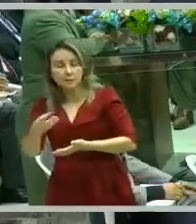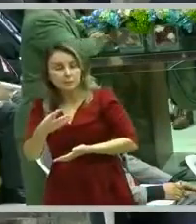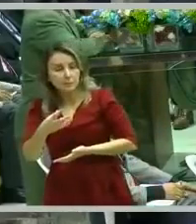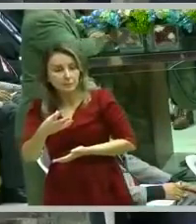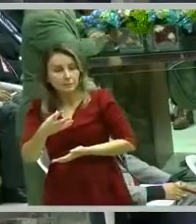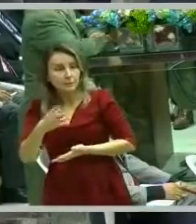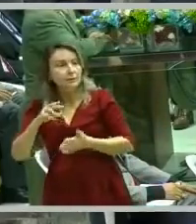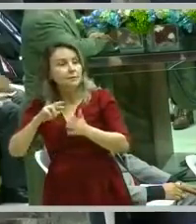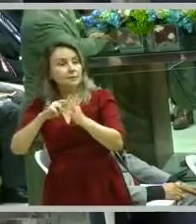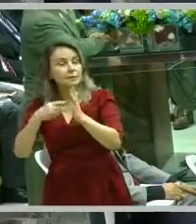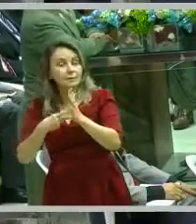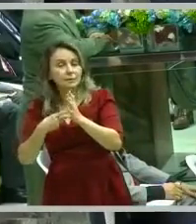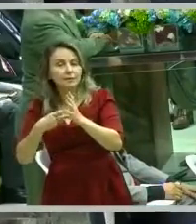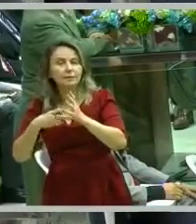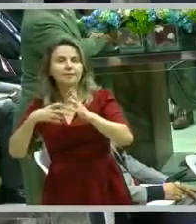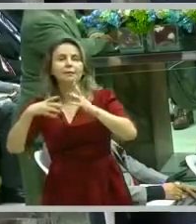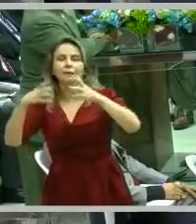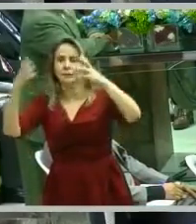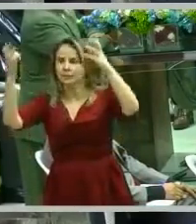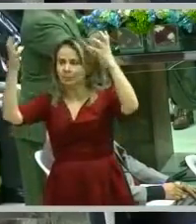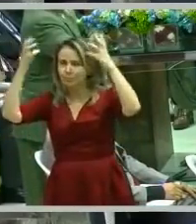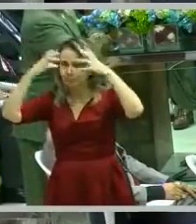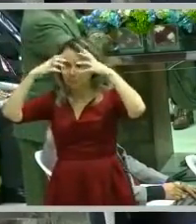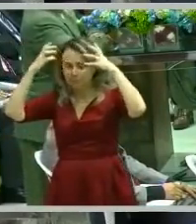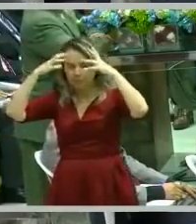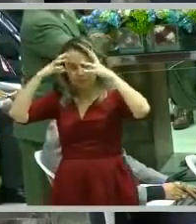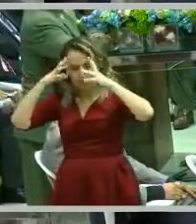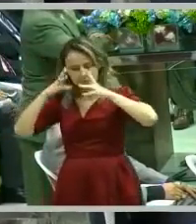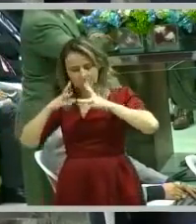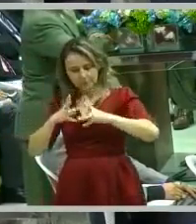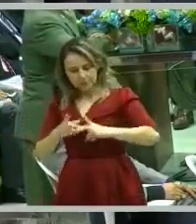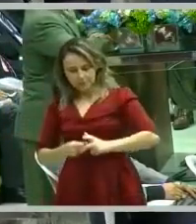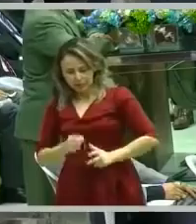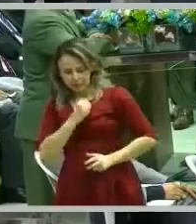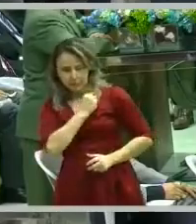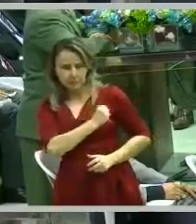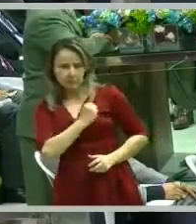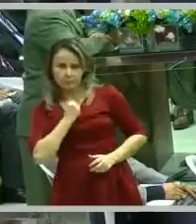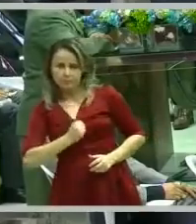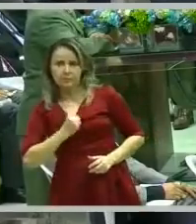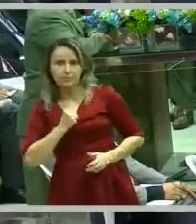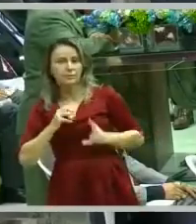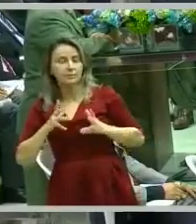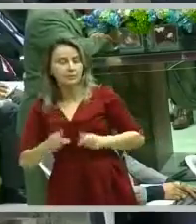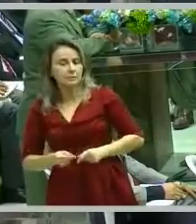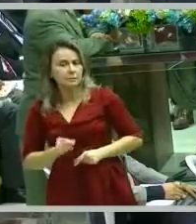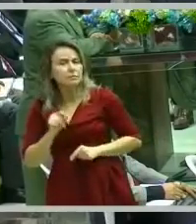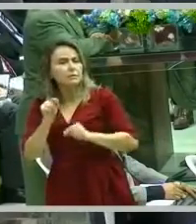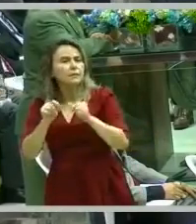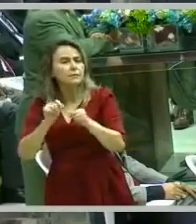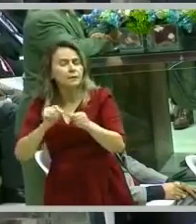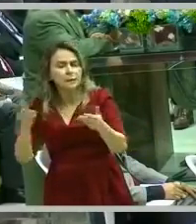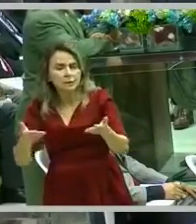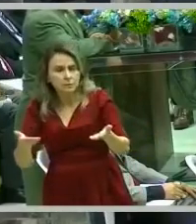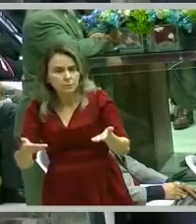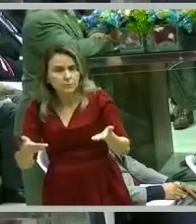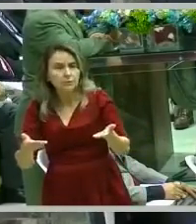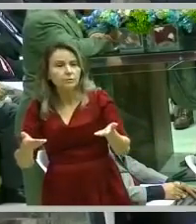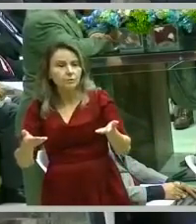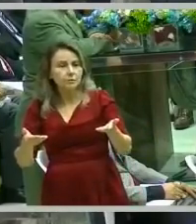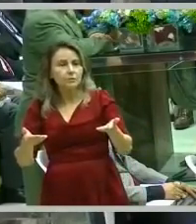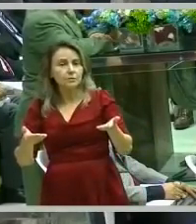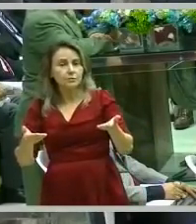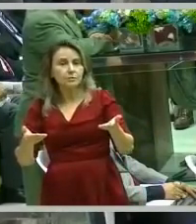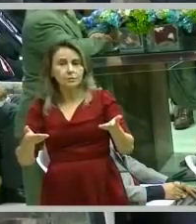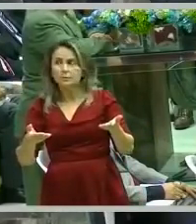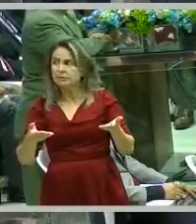representava? A lavagem, a purifi, a regené. E quem é que faz essa obra hoje? Na nova aliança